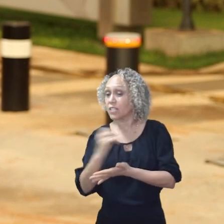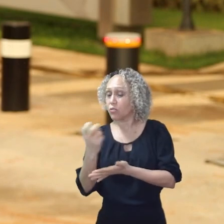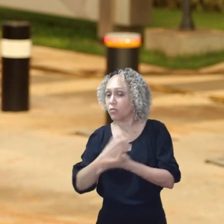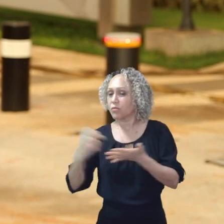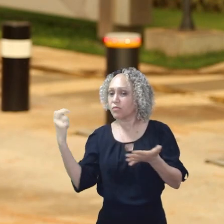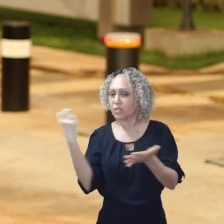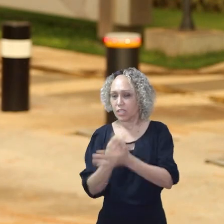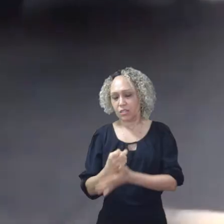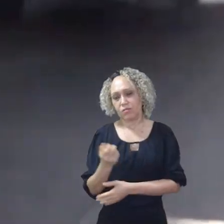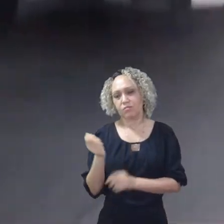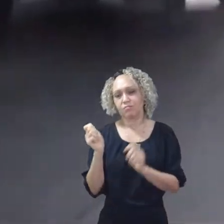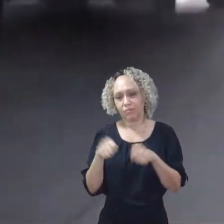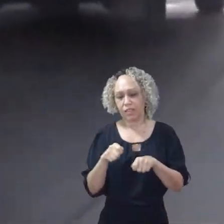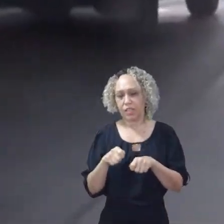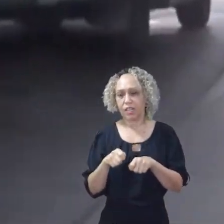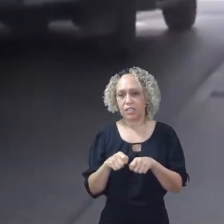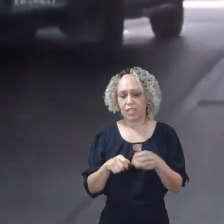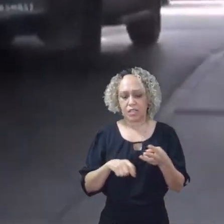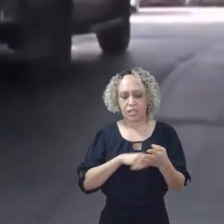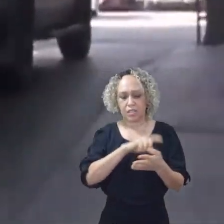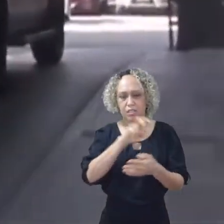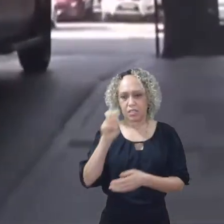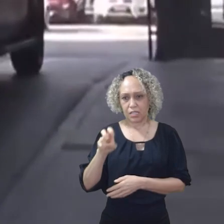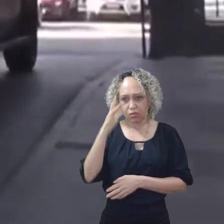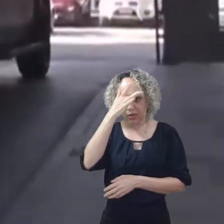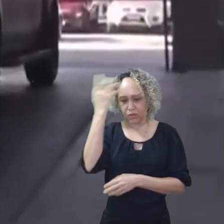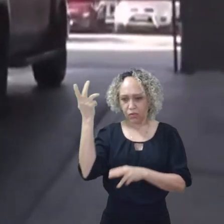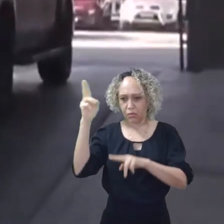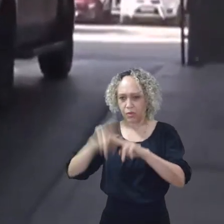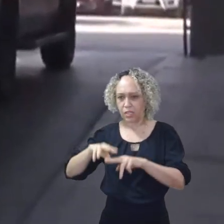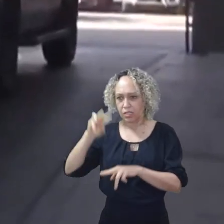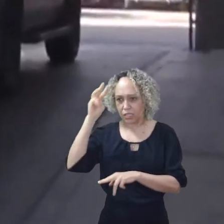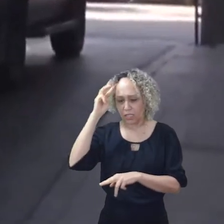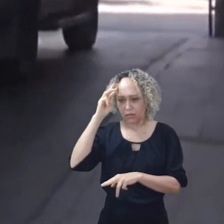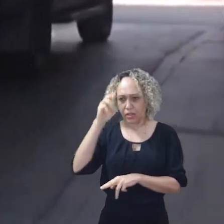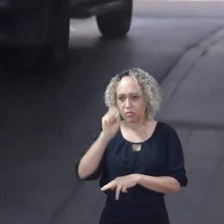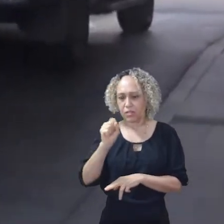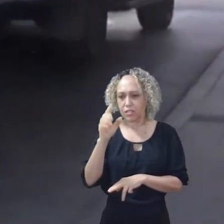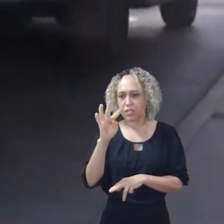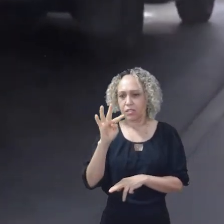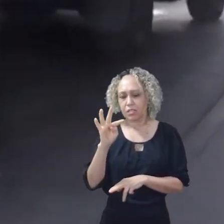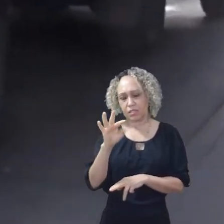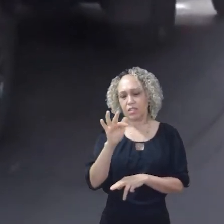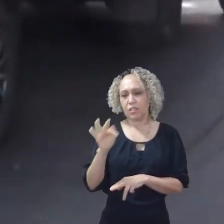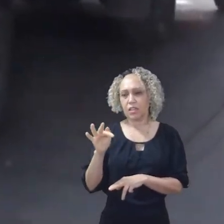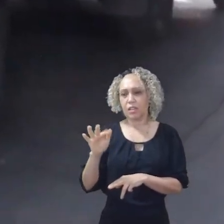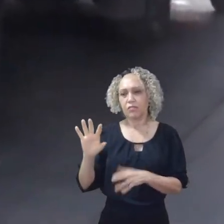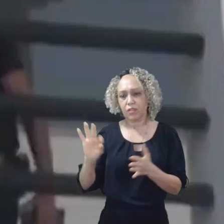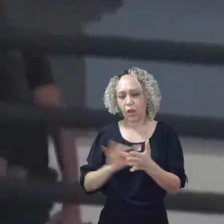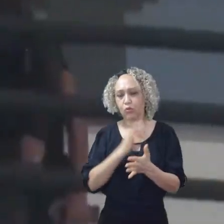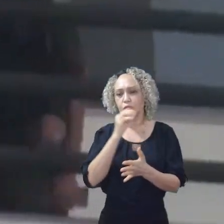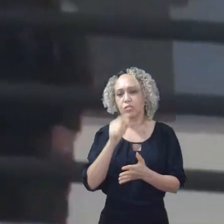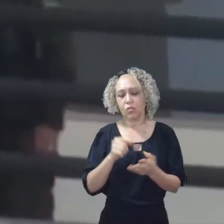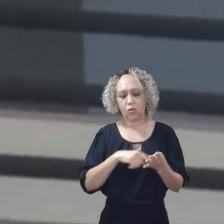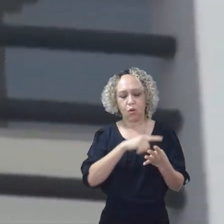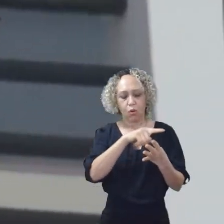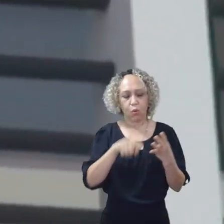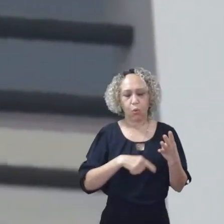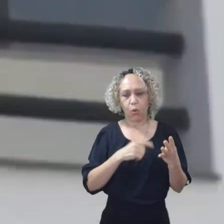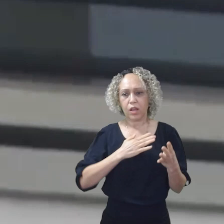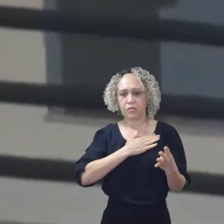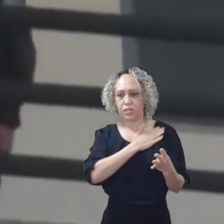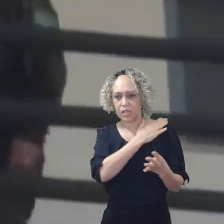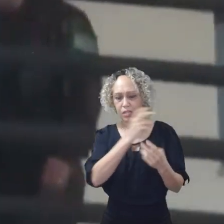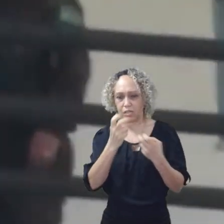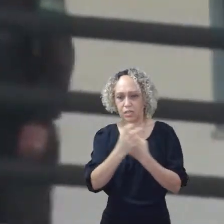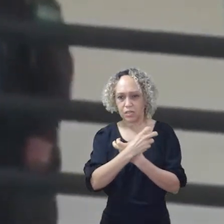fosse consumado. 5 pessoas foram presas nesta terça-feira com autorização do Supremo Tribunal Federal, sendo 4 militares